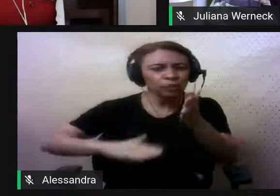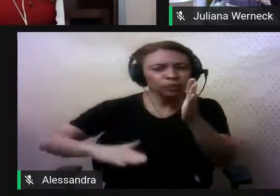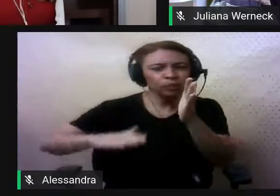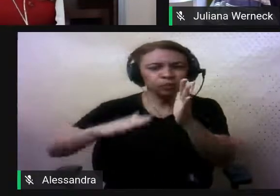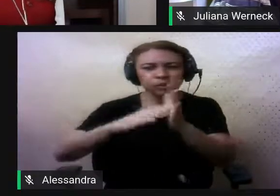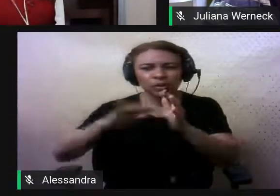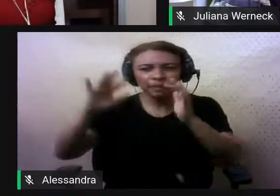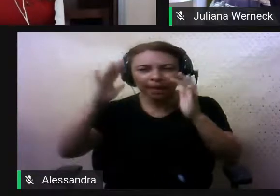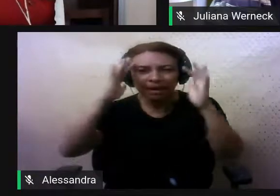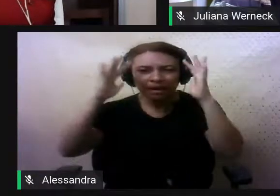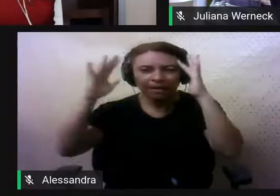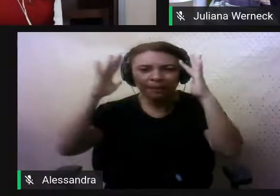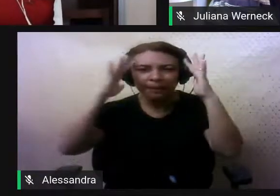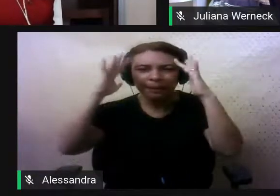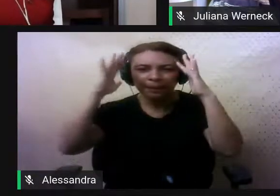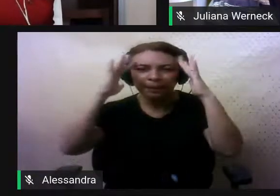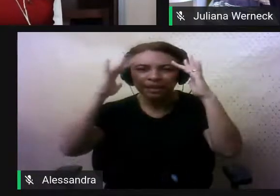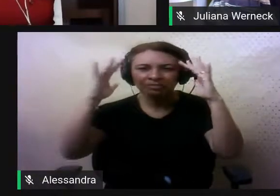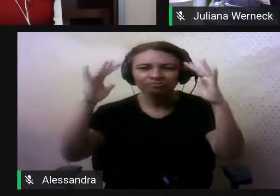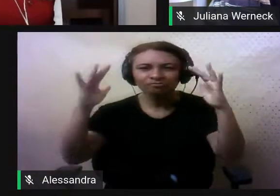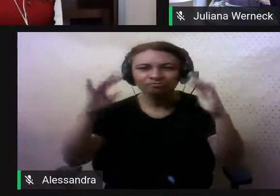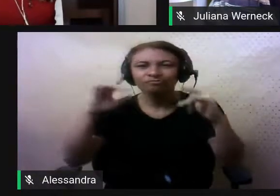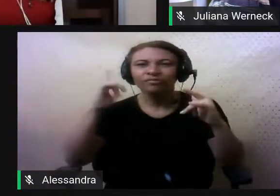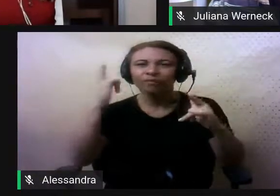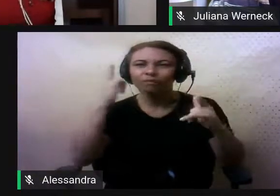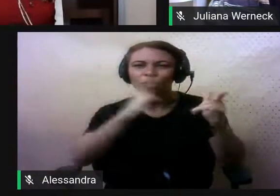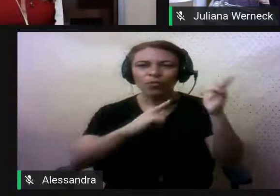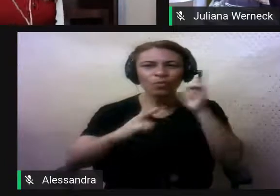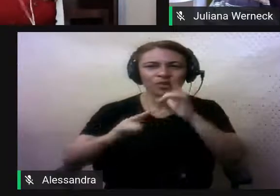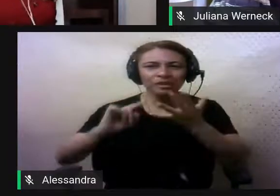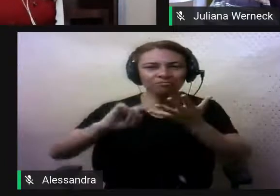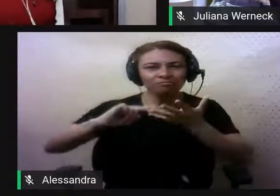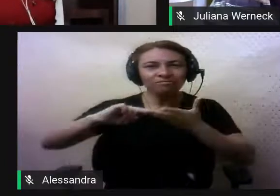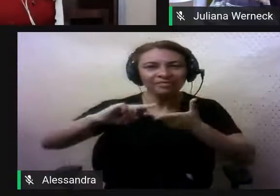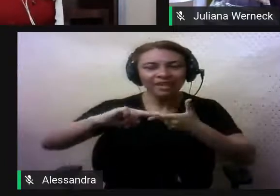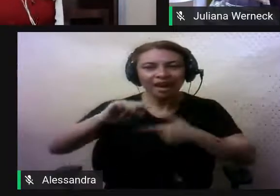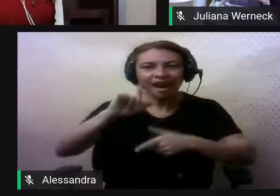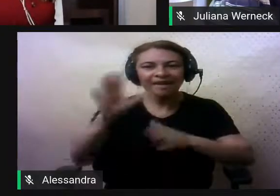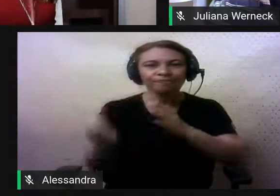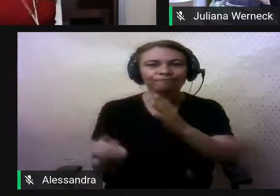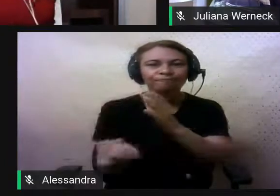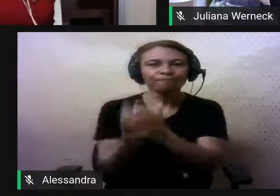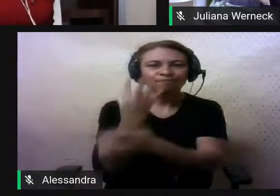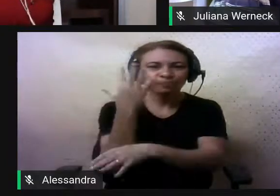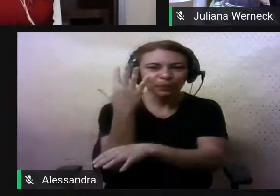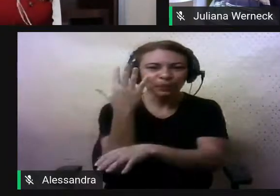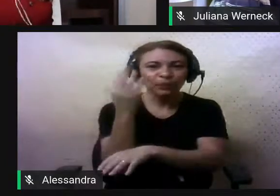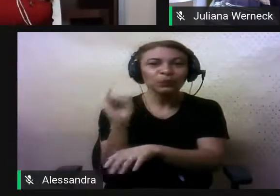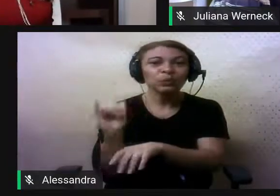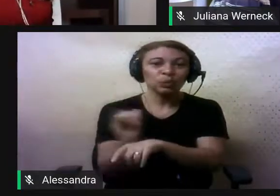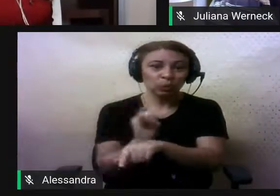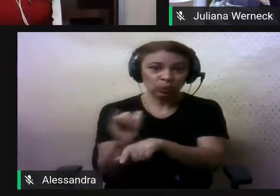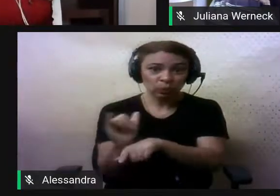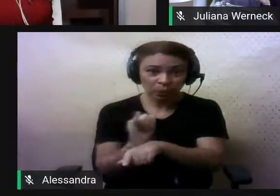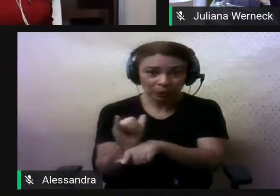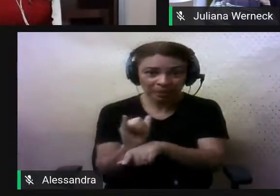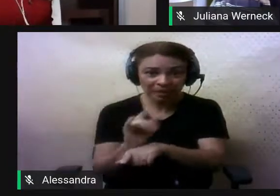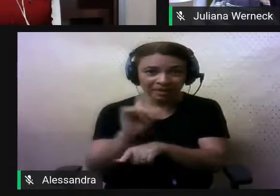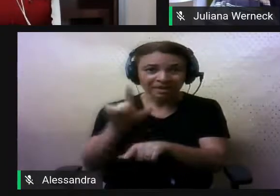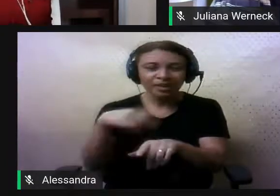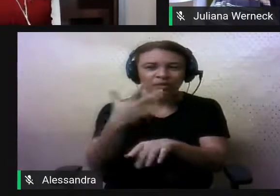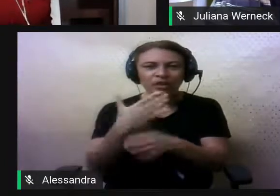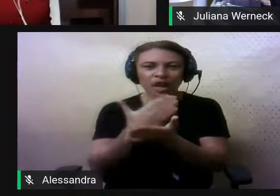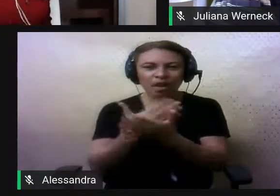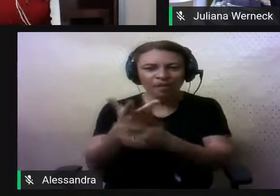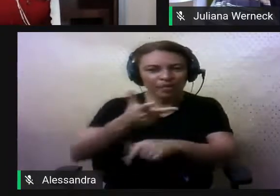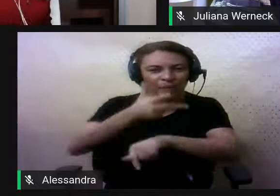a imaginar e a sentir todo o prazer que eu iria experimentar. E criei o meu canal. Inicialmente, quando eu comecei a gravar os meus